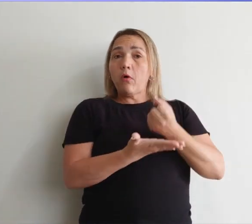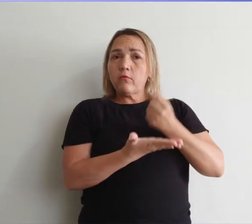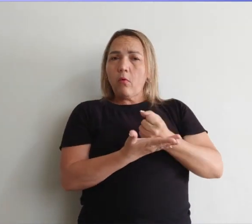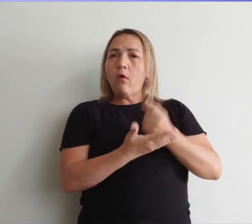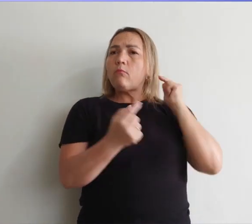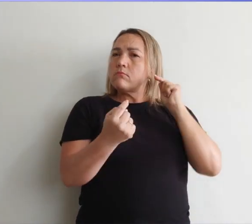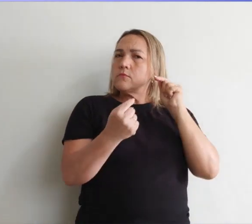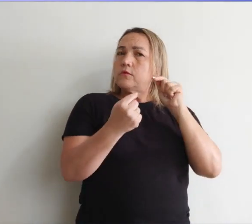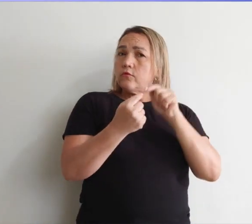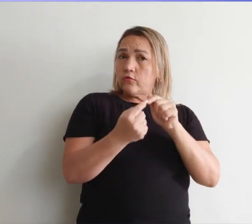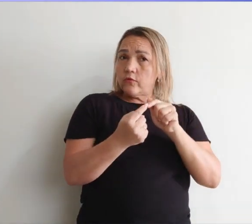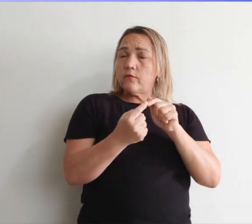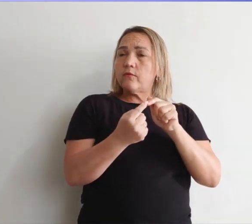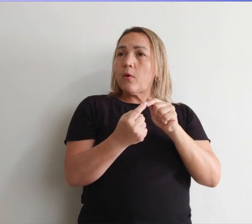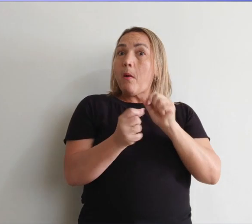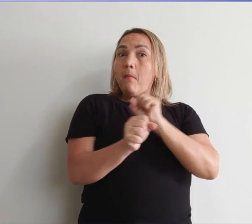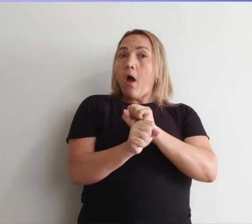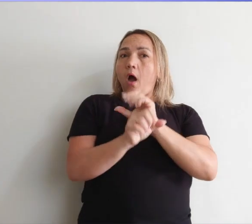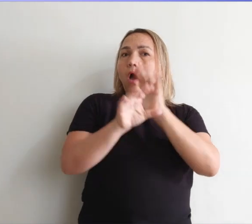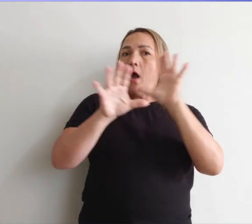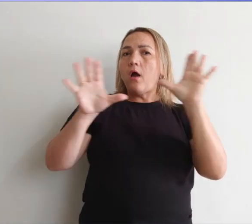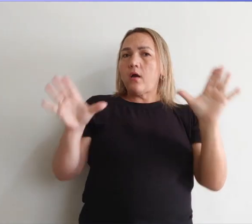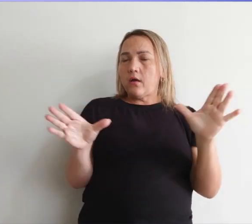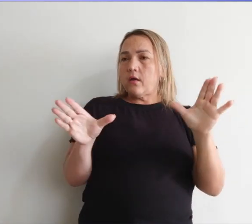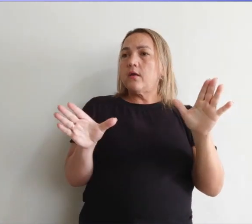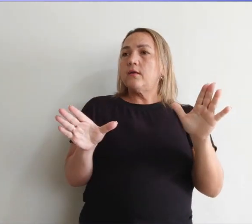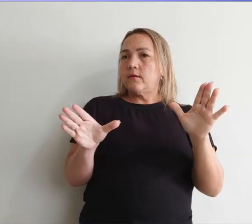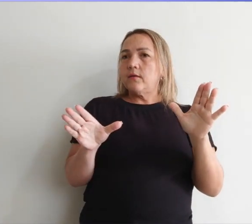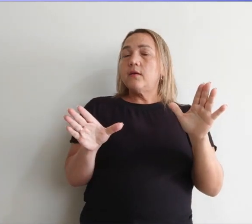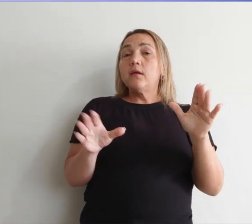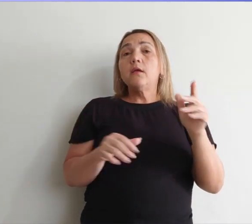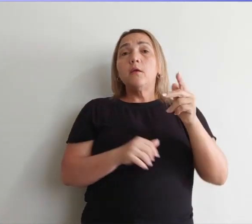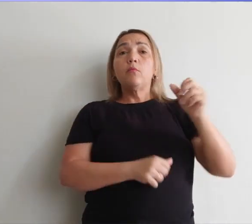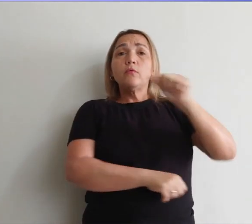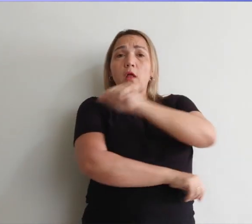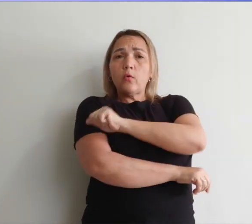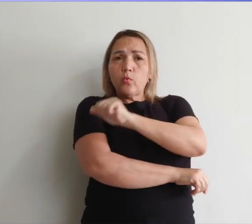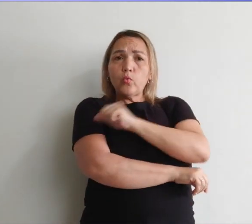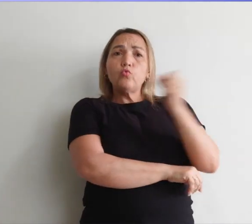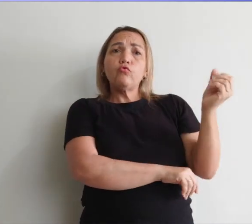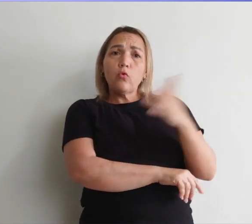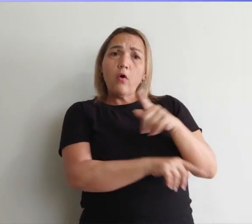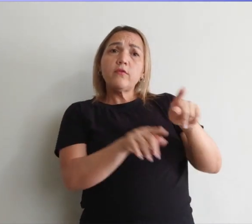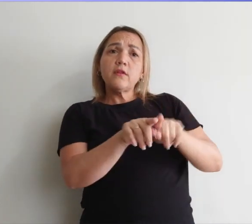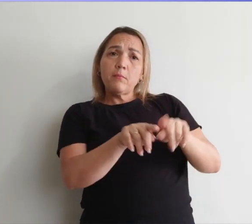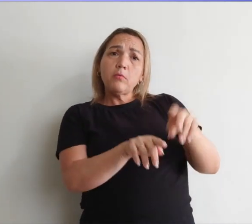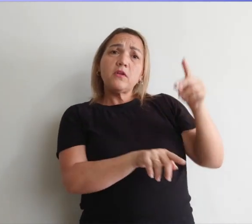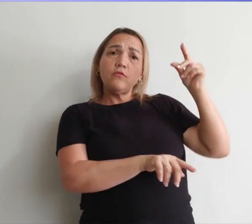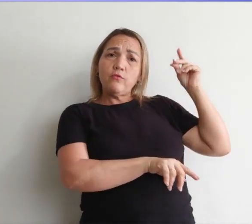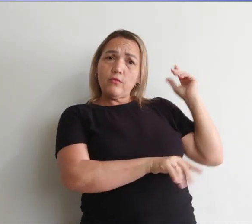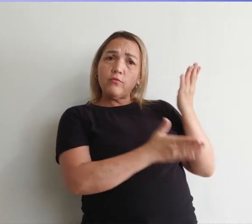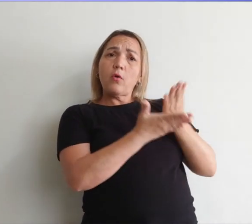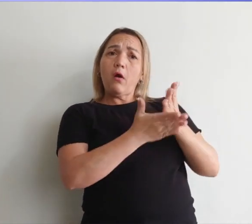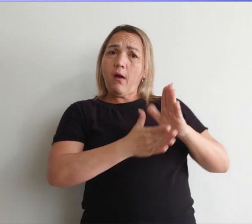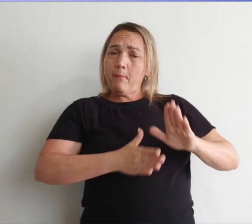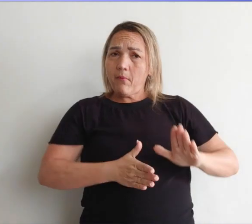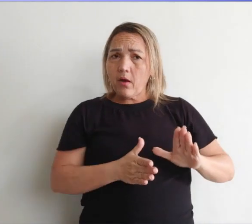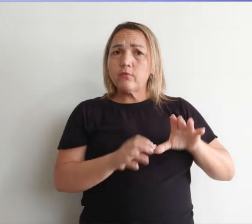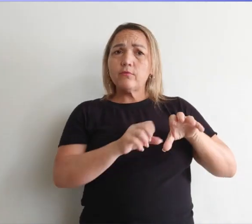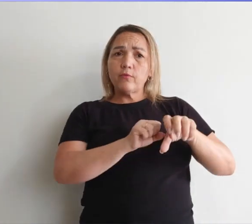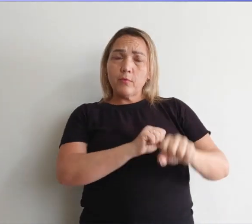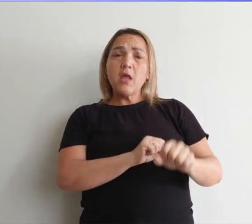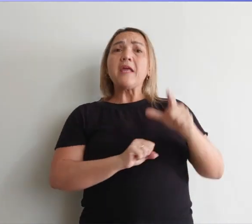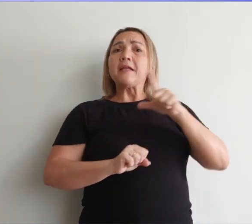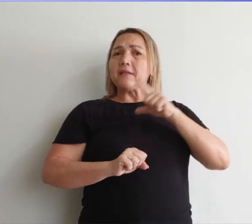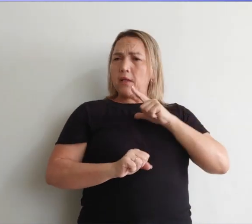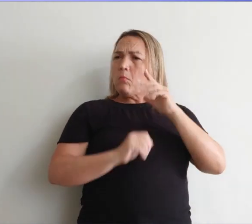com esse intuito de elucidar melhor e trazer para os calouros e para os veteranos, que já está terminando também, que tem sim